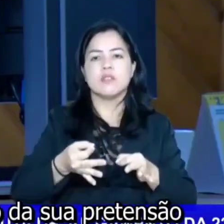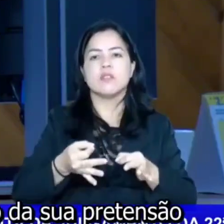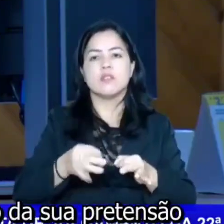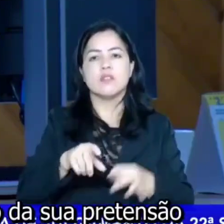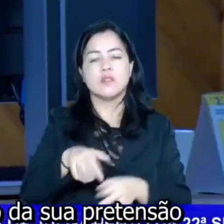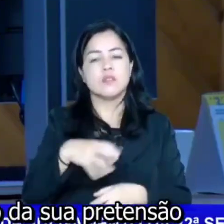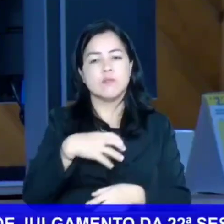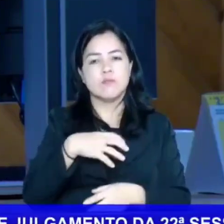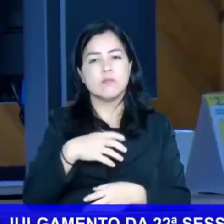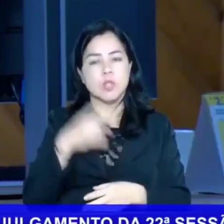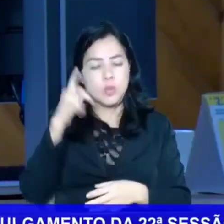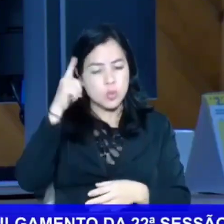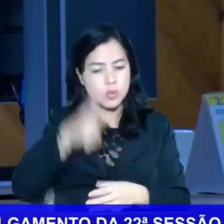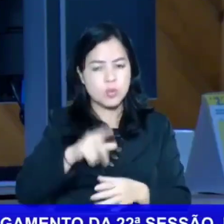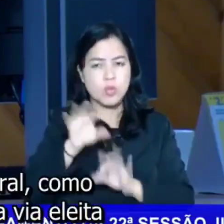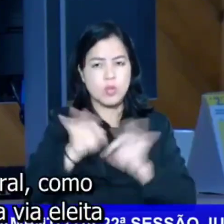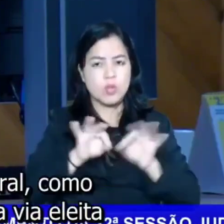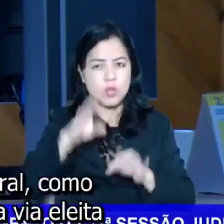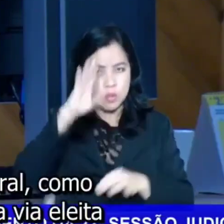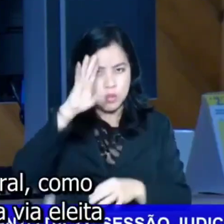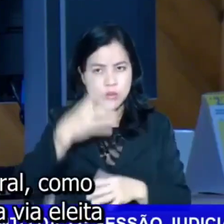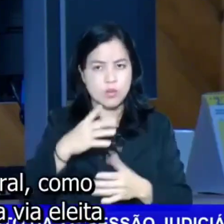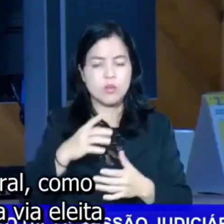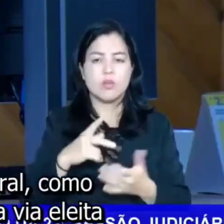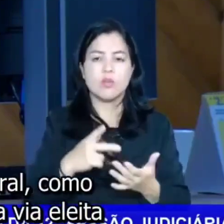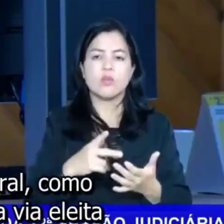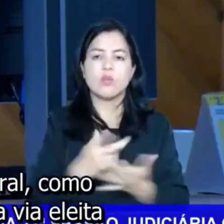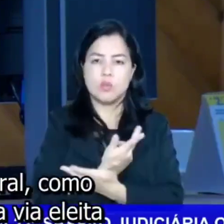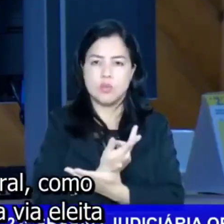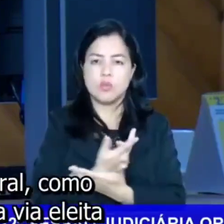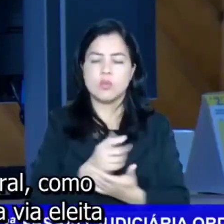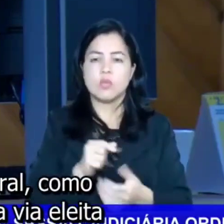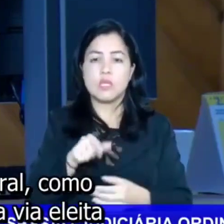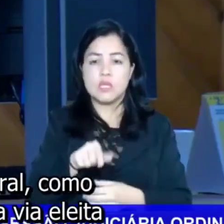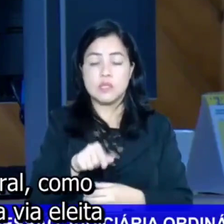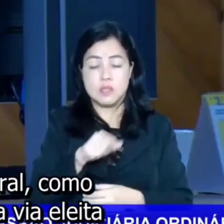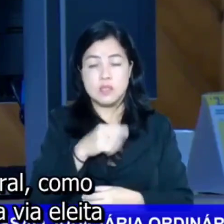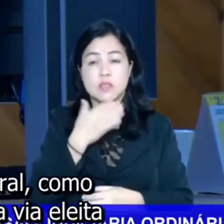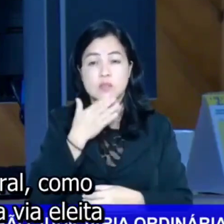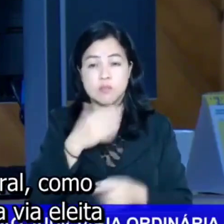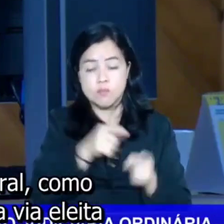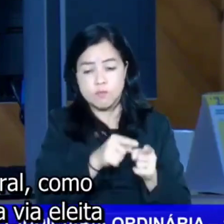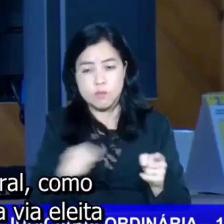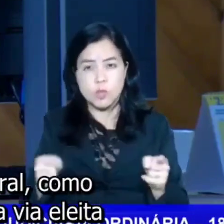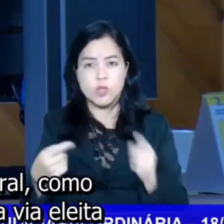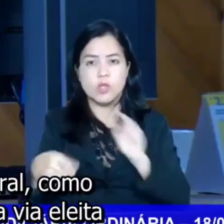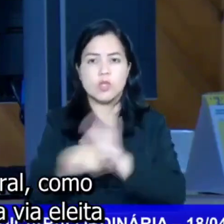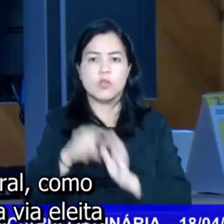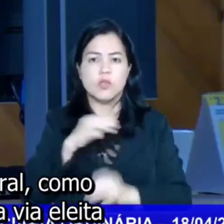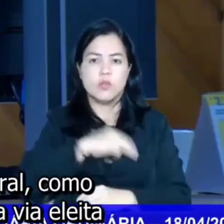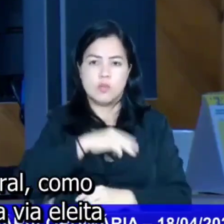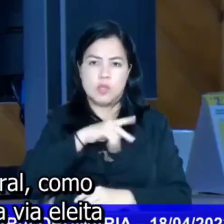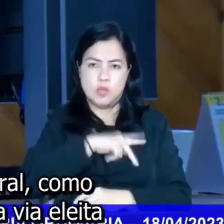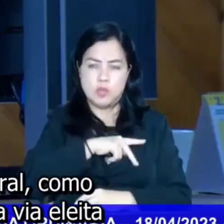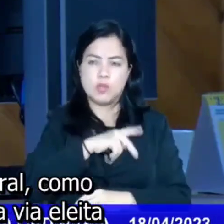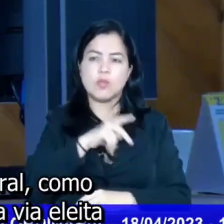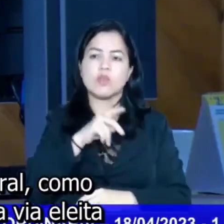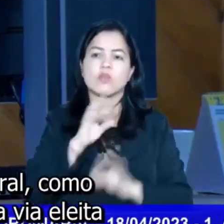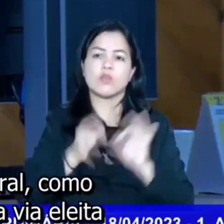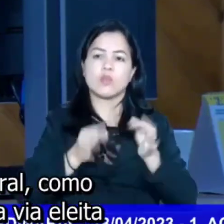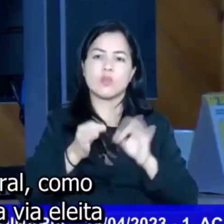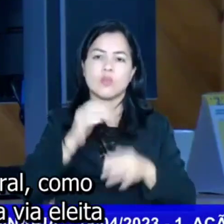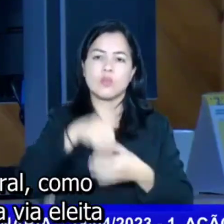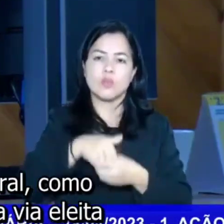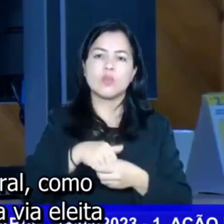da sua pretensão. Nessa linha, o próprio Ministério Público Eleitoral, como fiscal da lei,